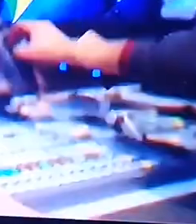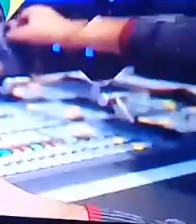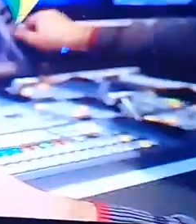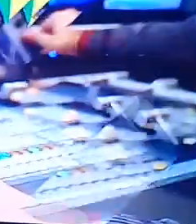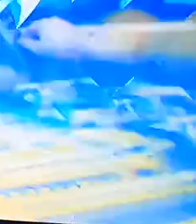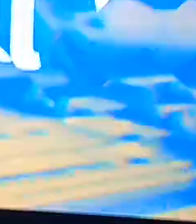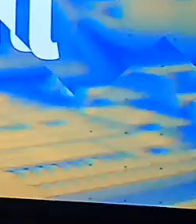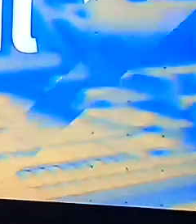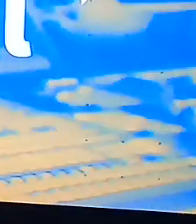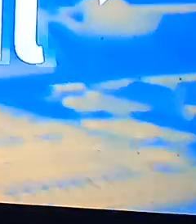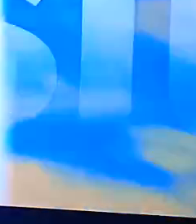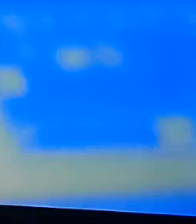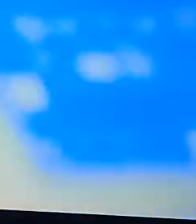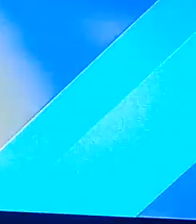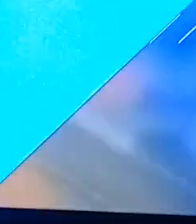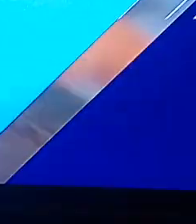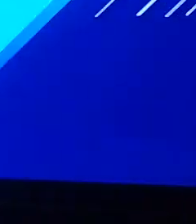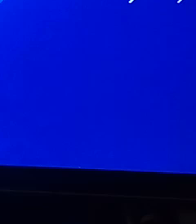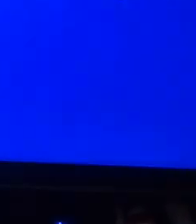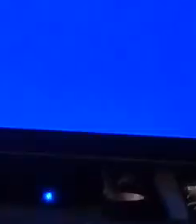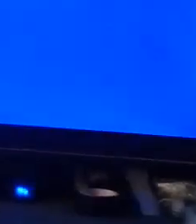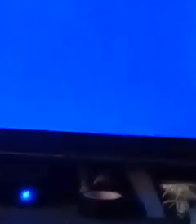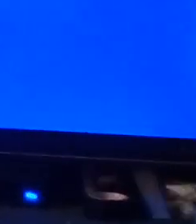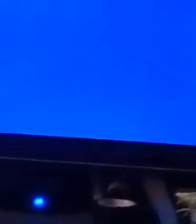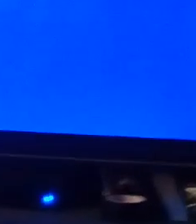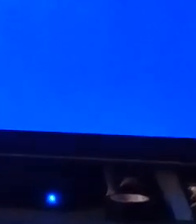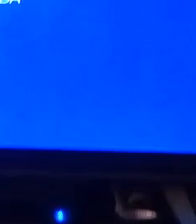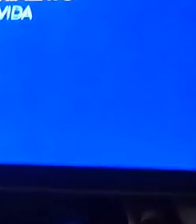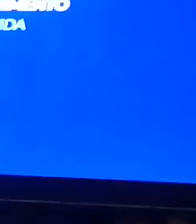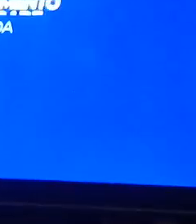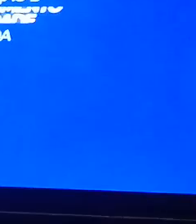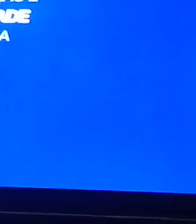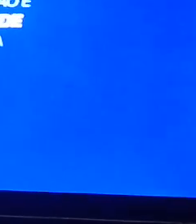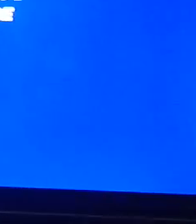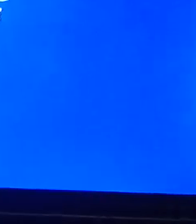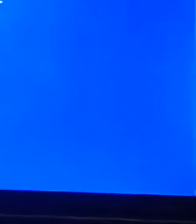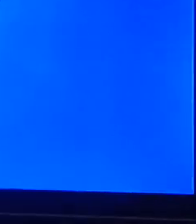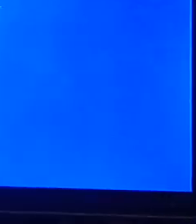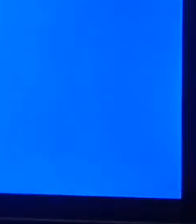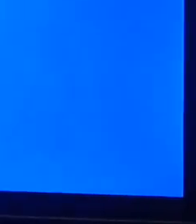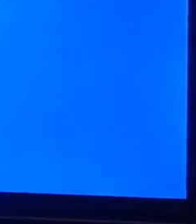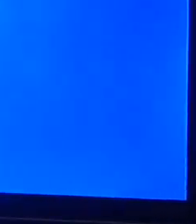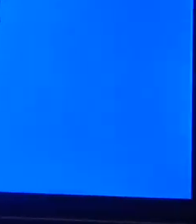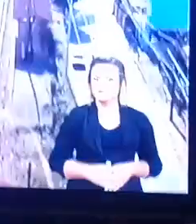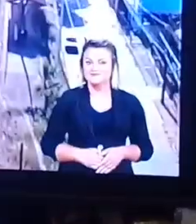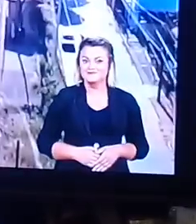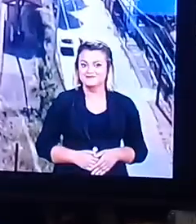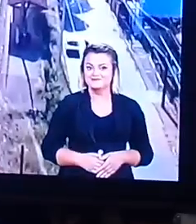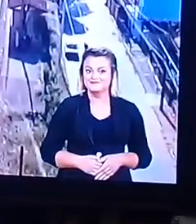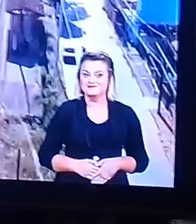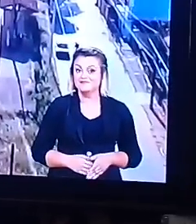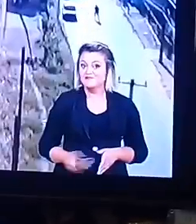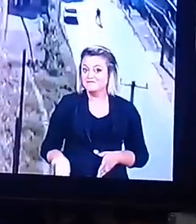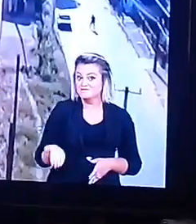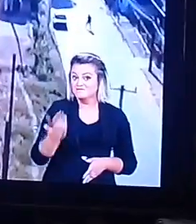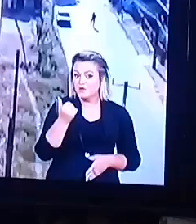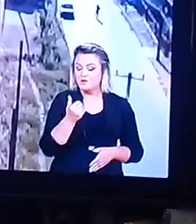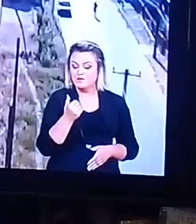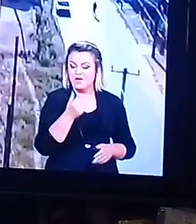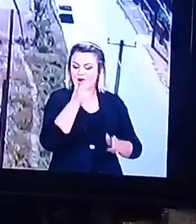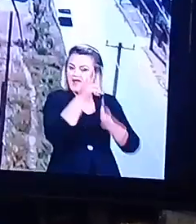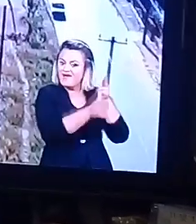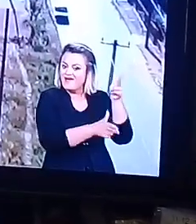monta E agora vem A A compultura Para eles Então